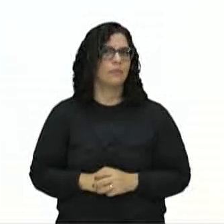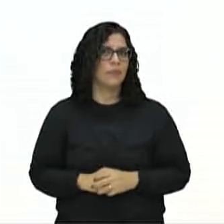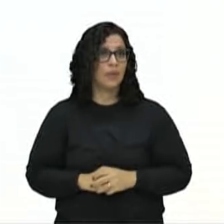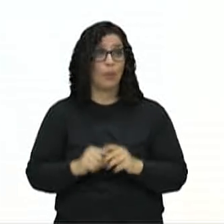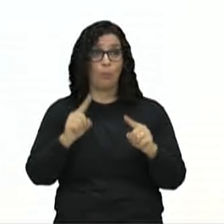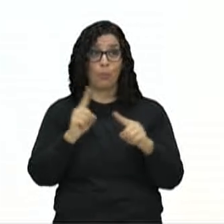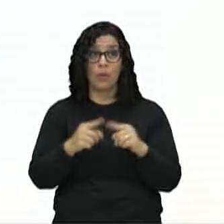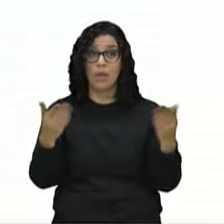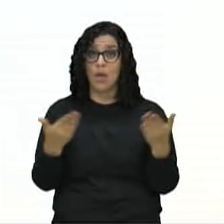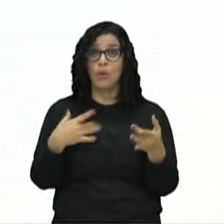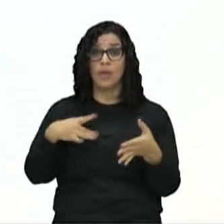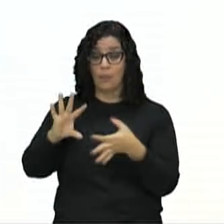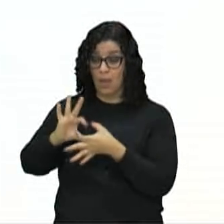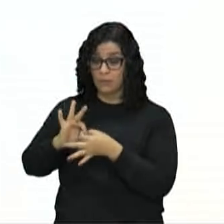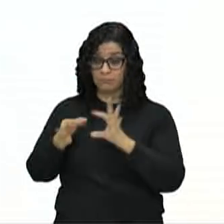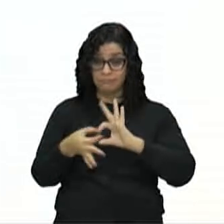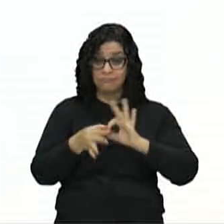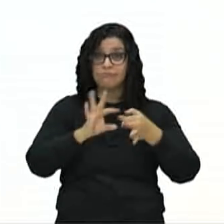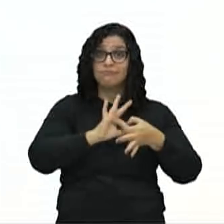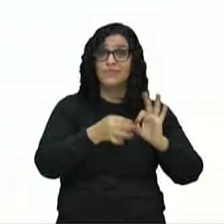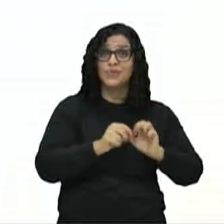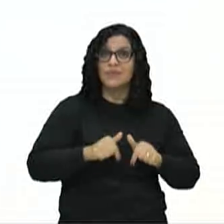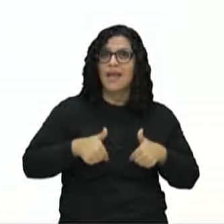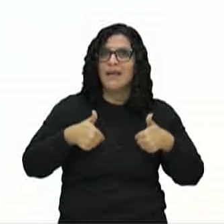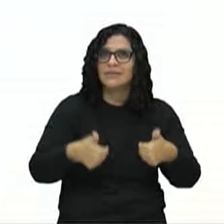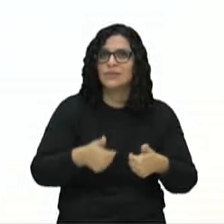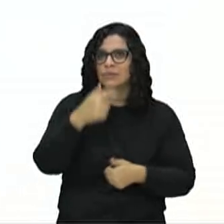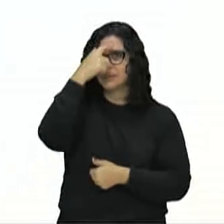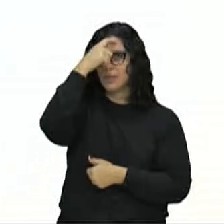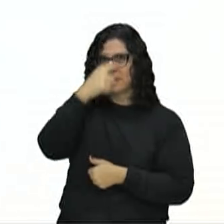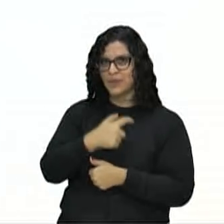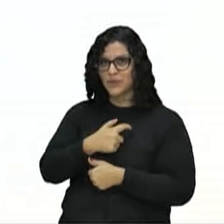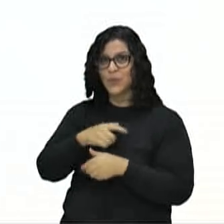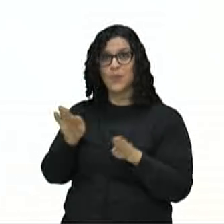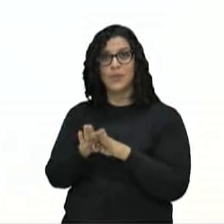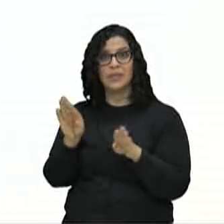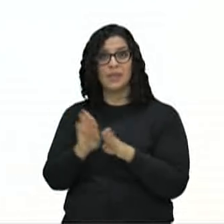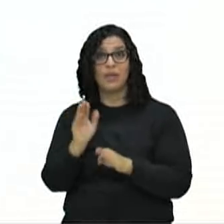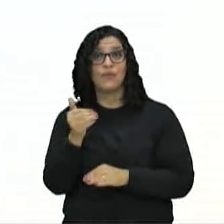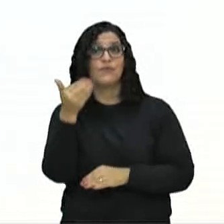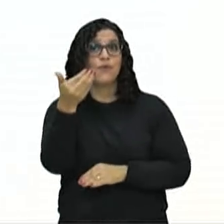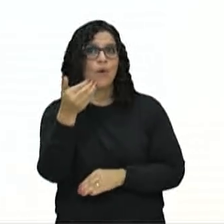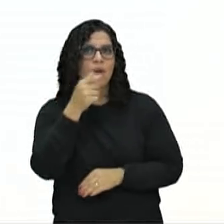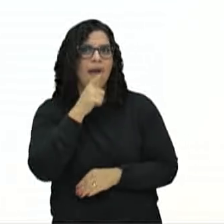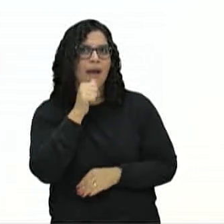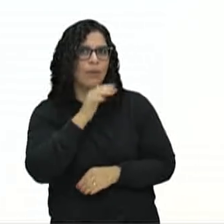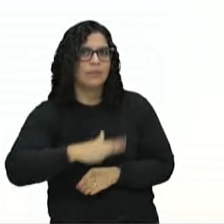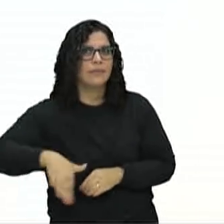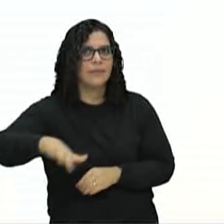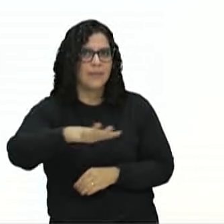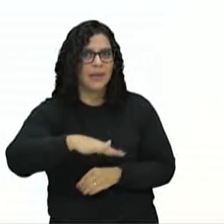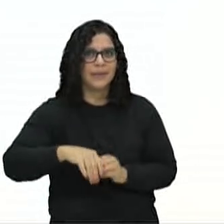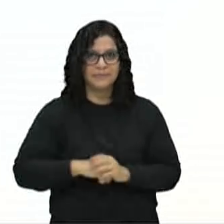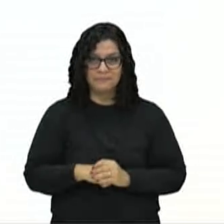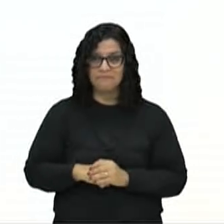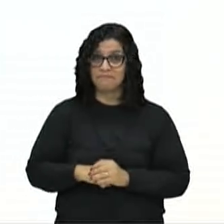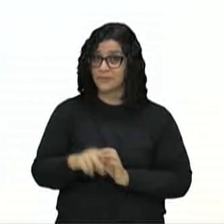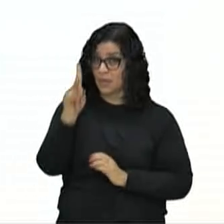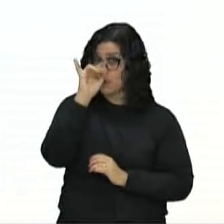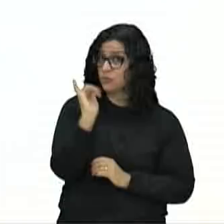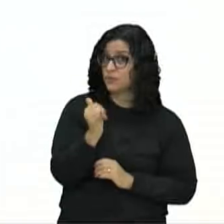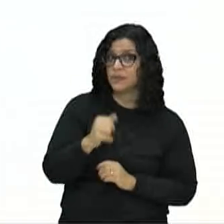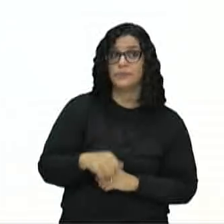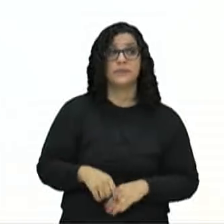Porque faz uma conexão com as ações do personagem e até mesmo do mar. Lembram-se que nós falamos sobre